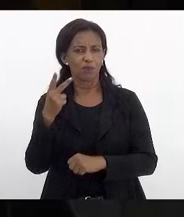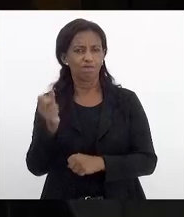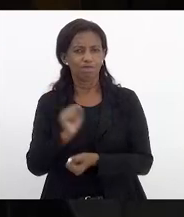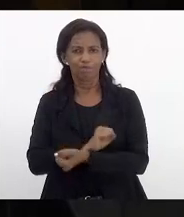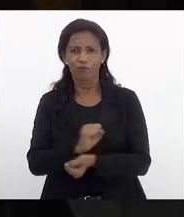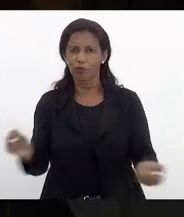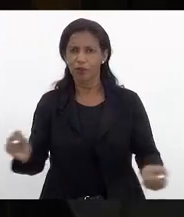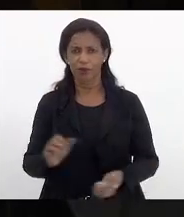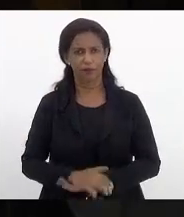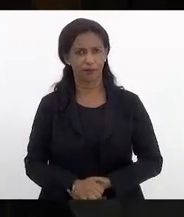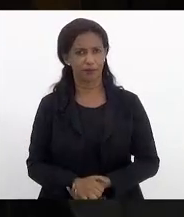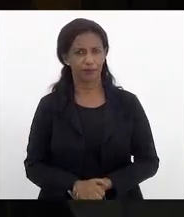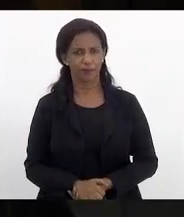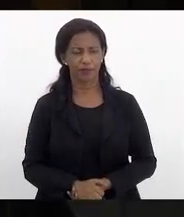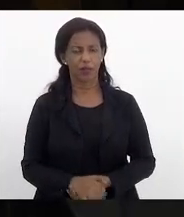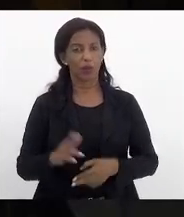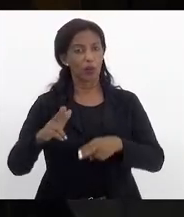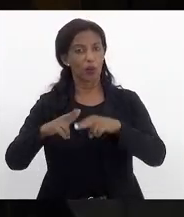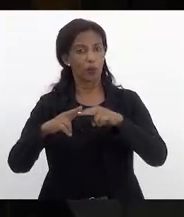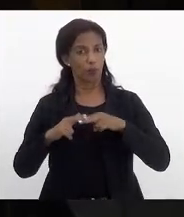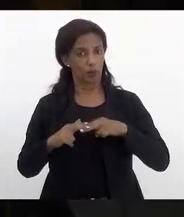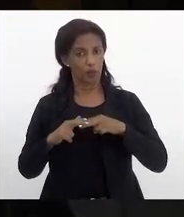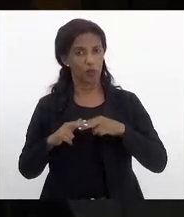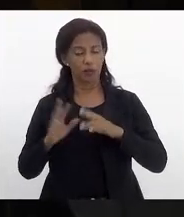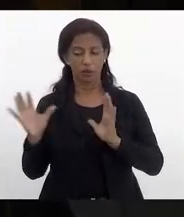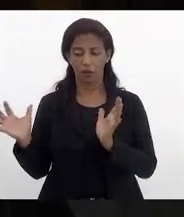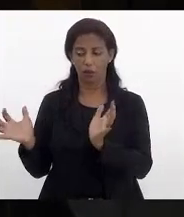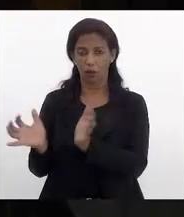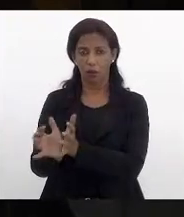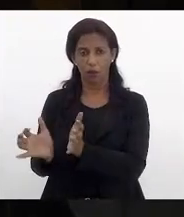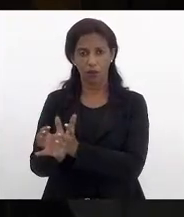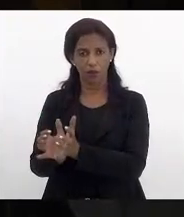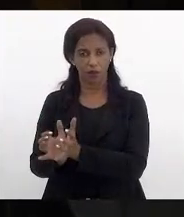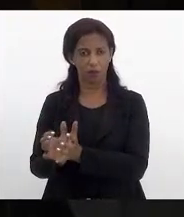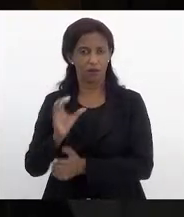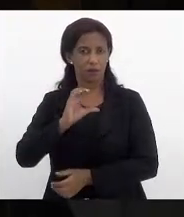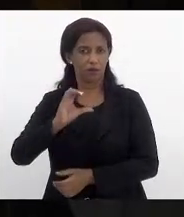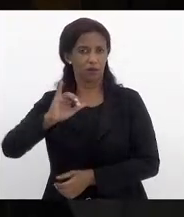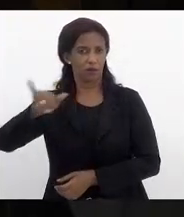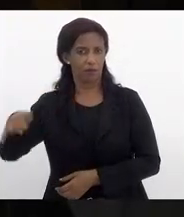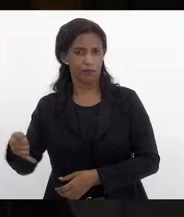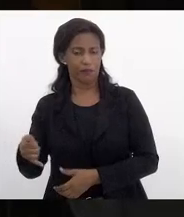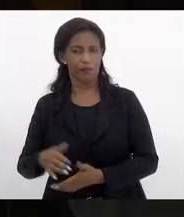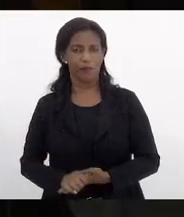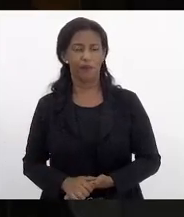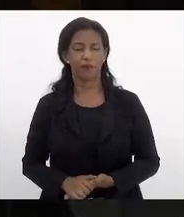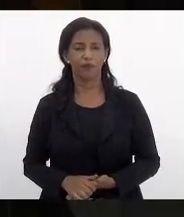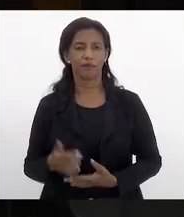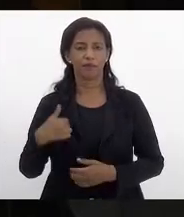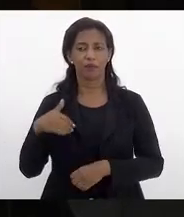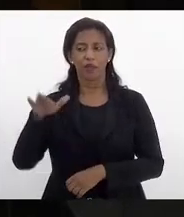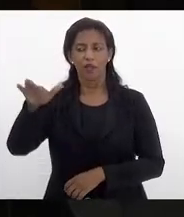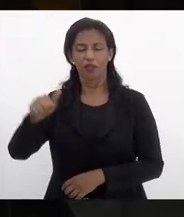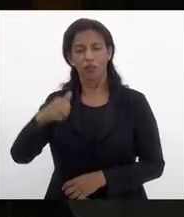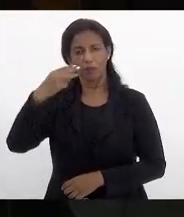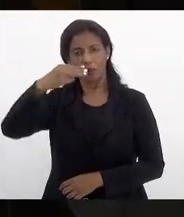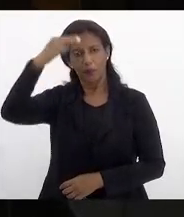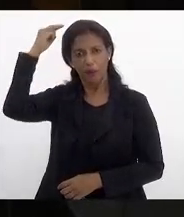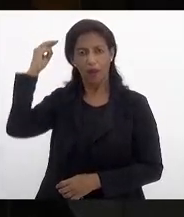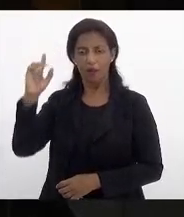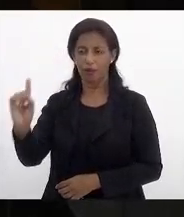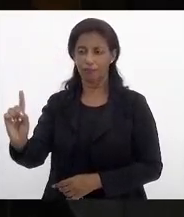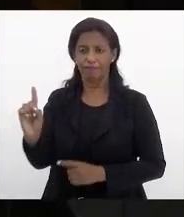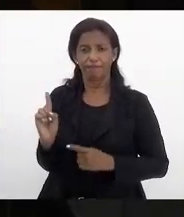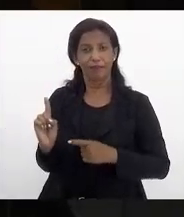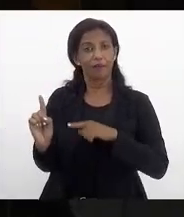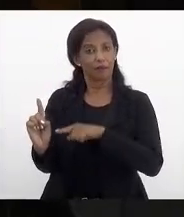inaceitável. Por isso, na Comissão de Constituição e Justiça, chamei o líder do governo, que também